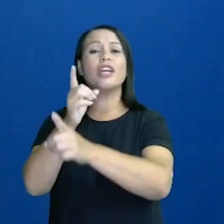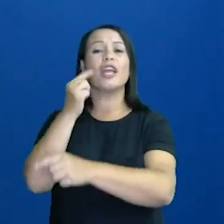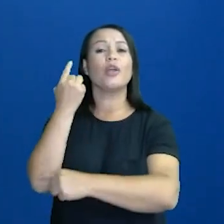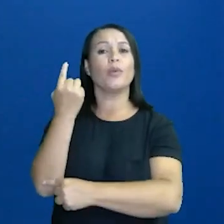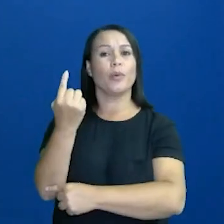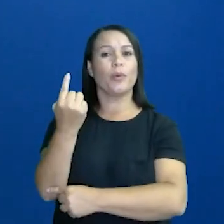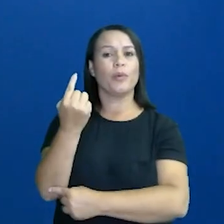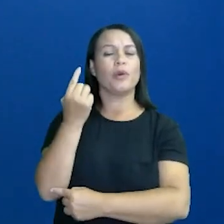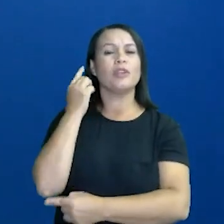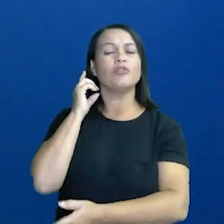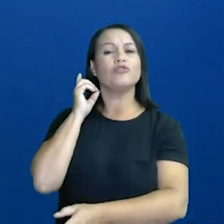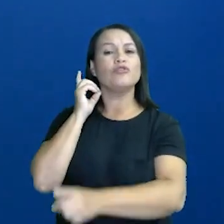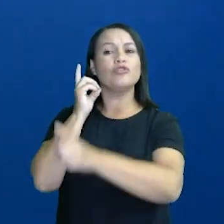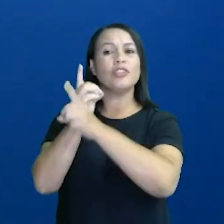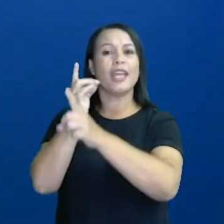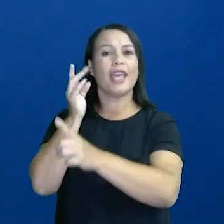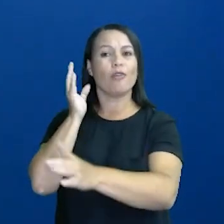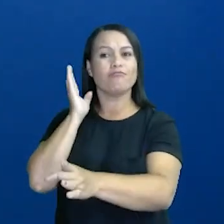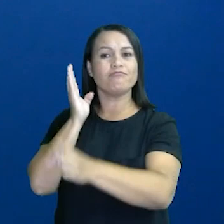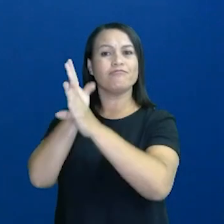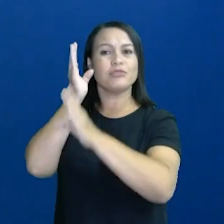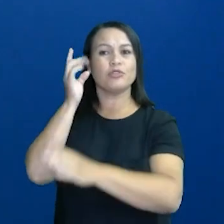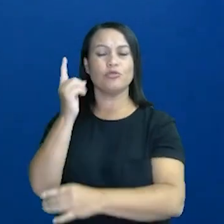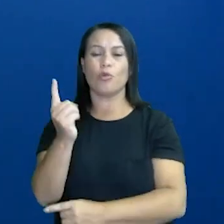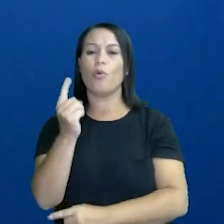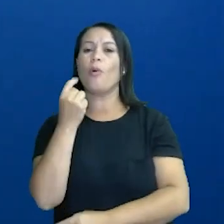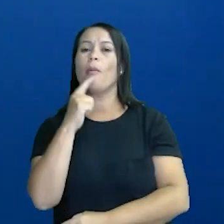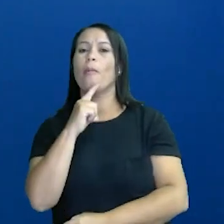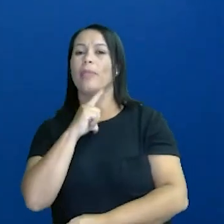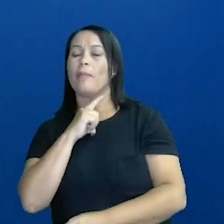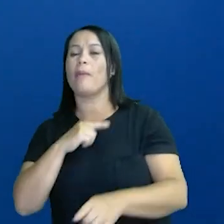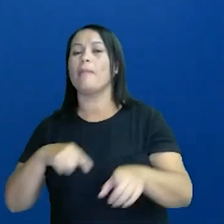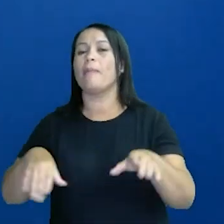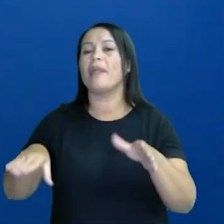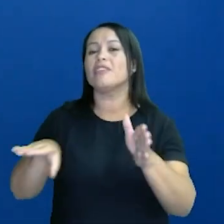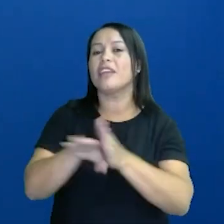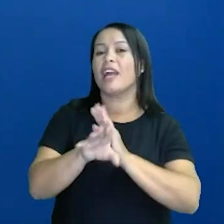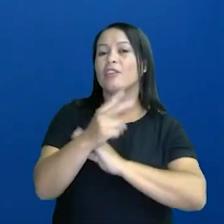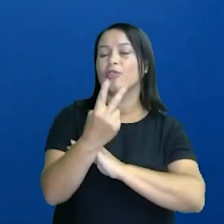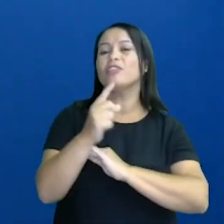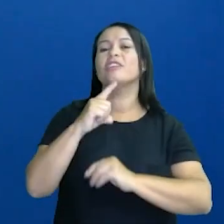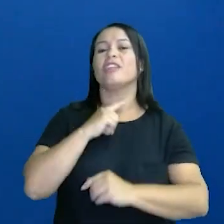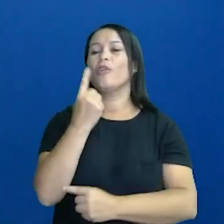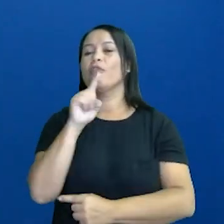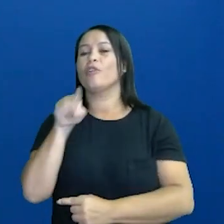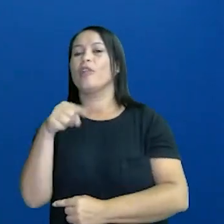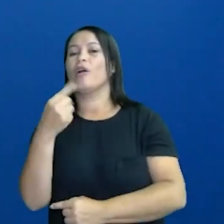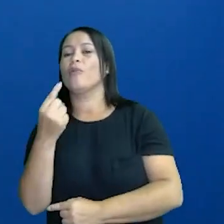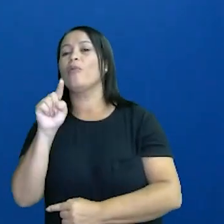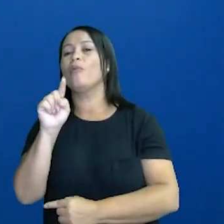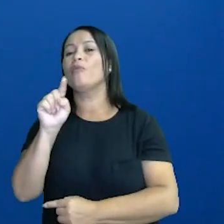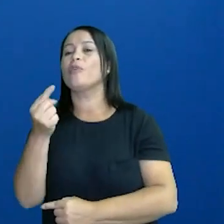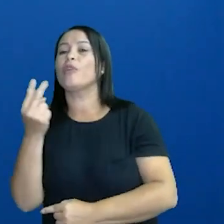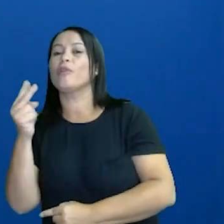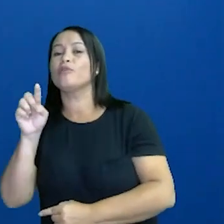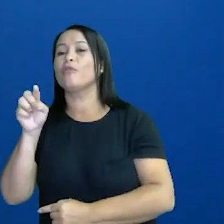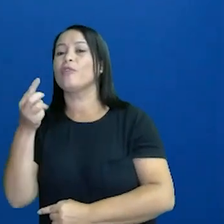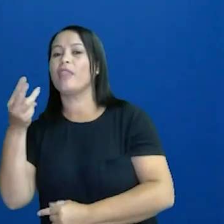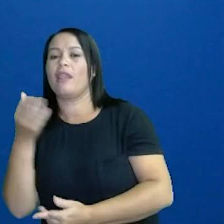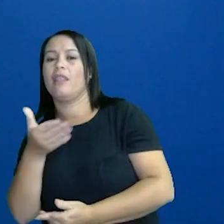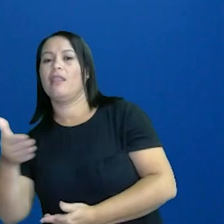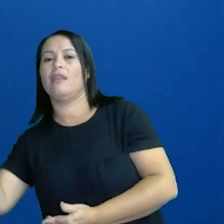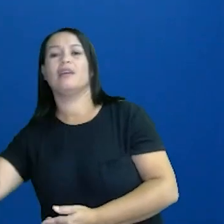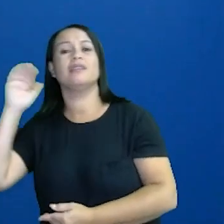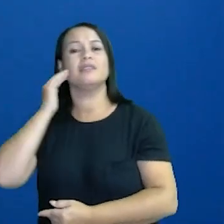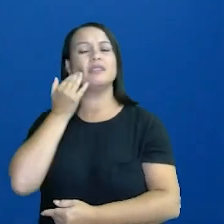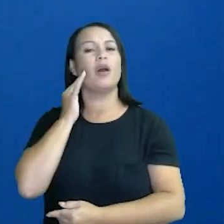no número 1, para chegar no 2, nós também temos, ó, 1,1, 1,2, 1,3 e assim por diante,